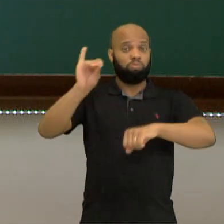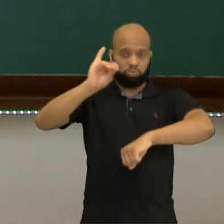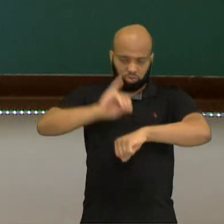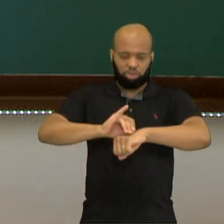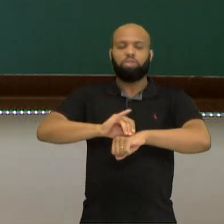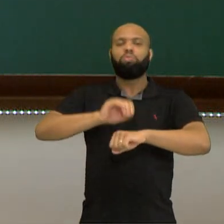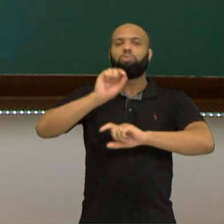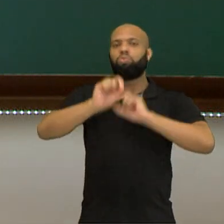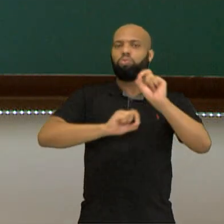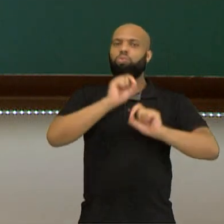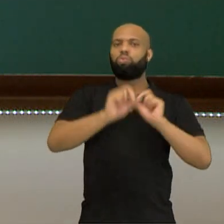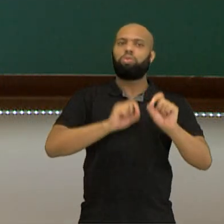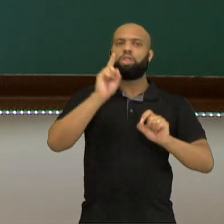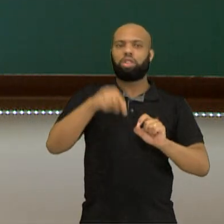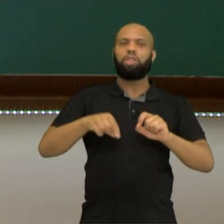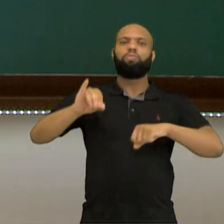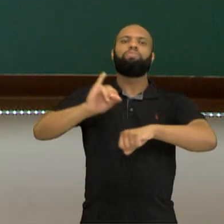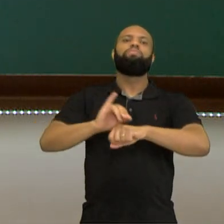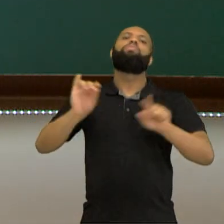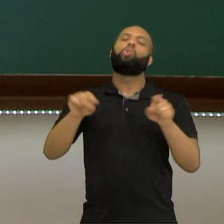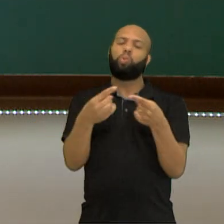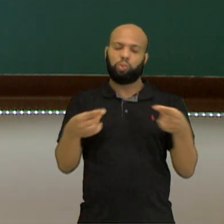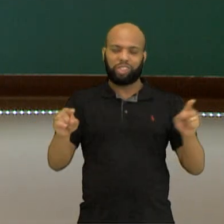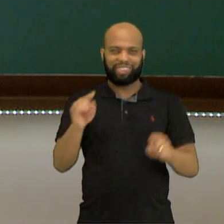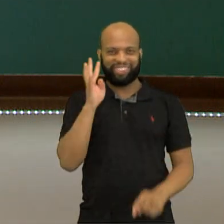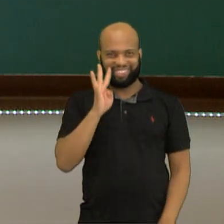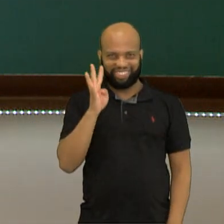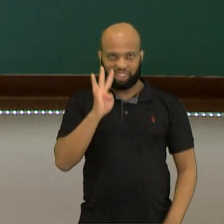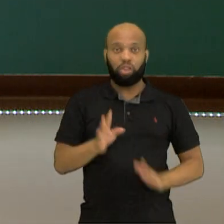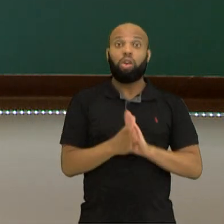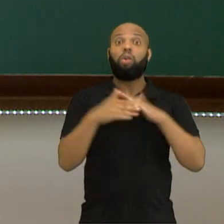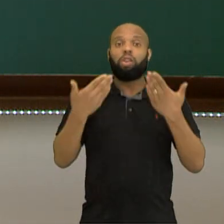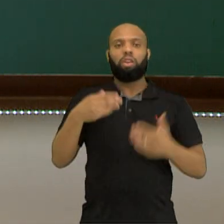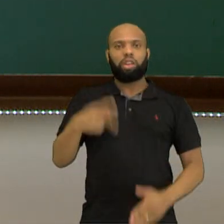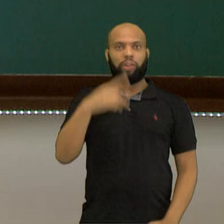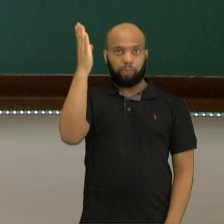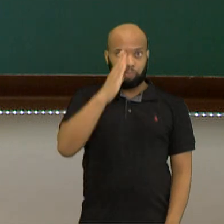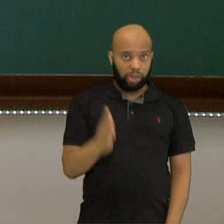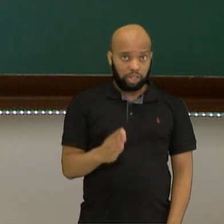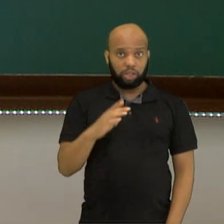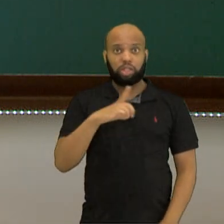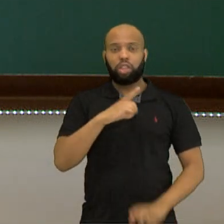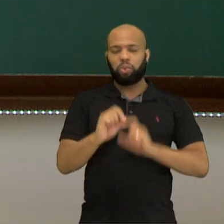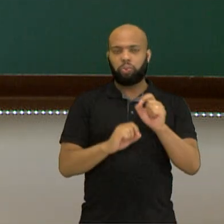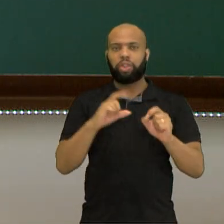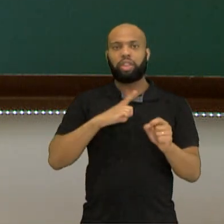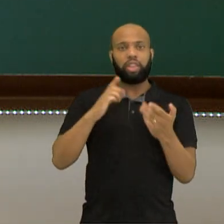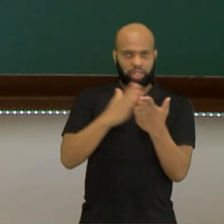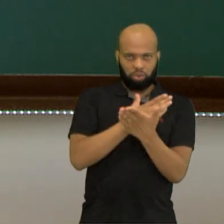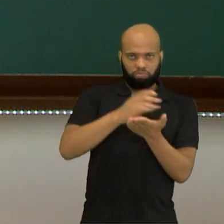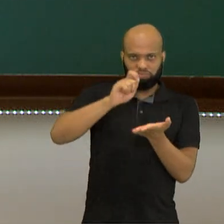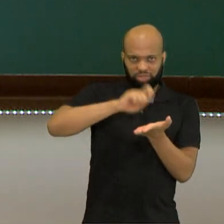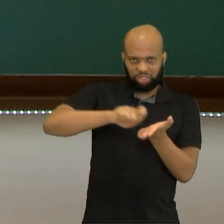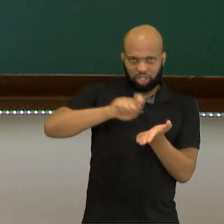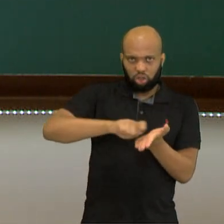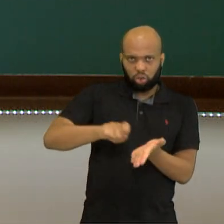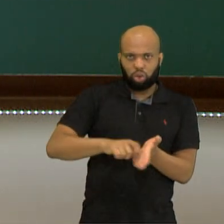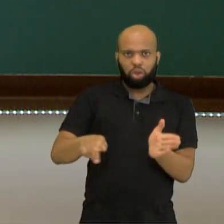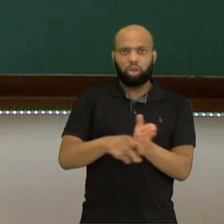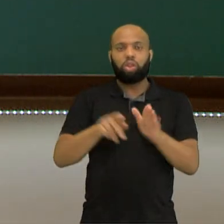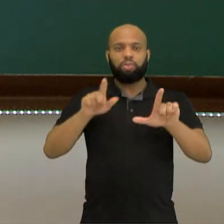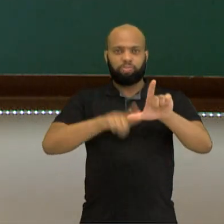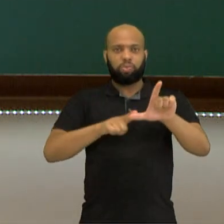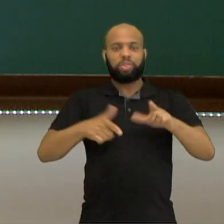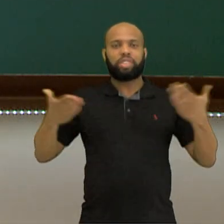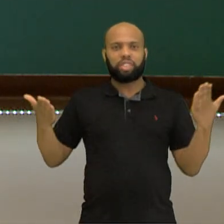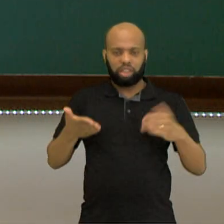se transformem em instrumento musical. Não é legal? No Brasil nós temos Hermeto Pascoal, nosso compositor